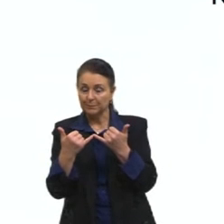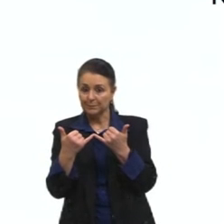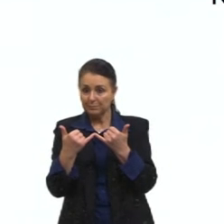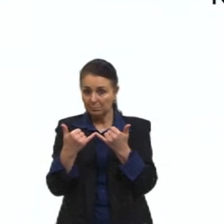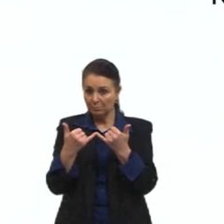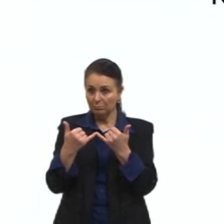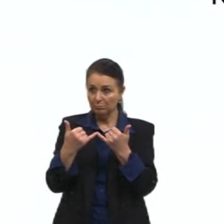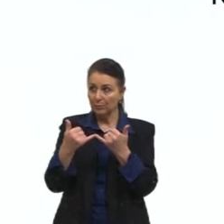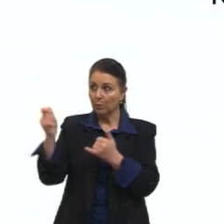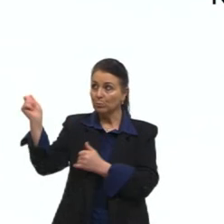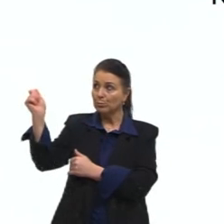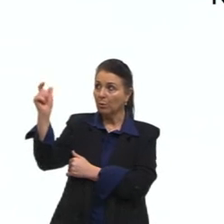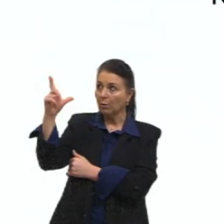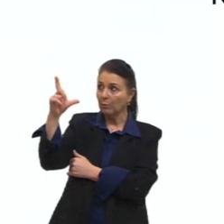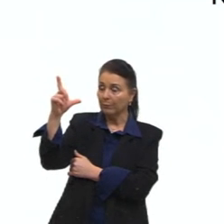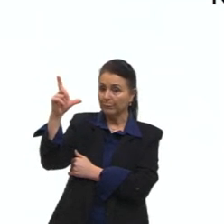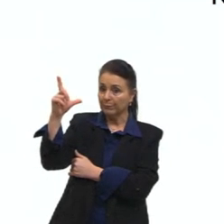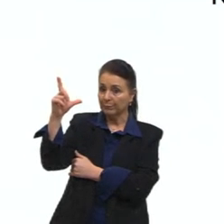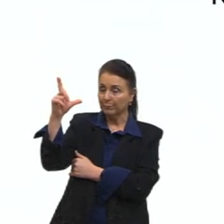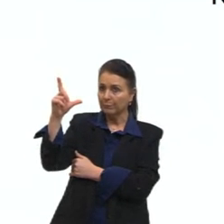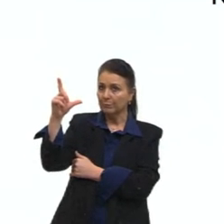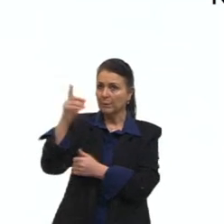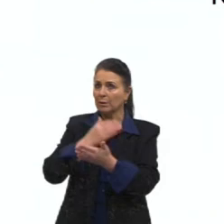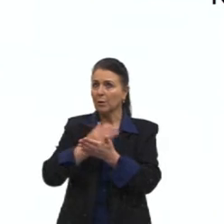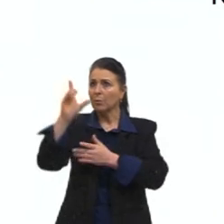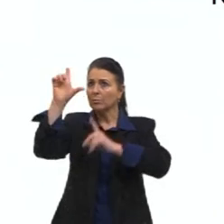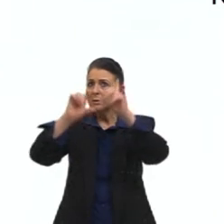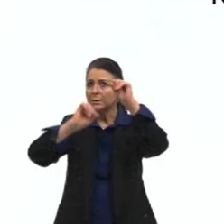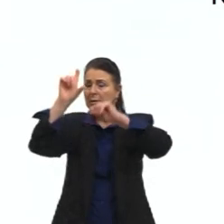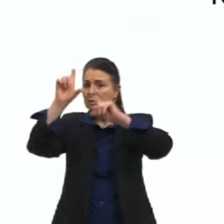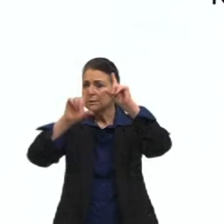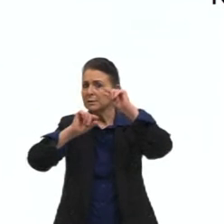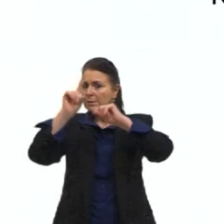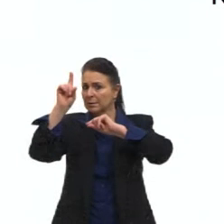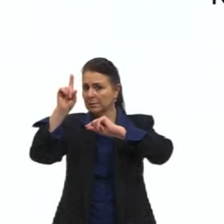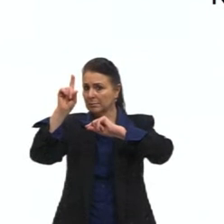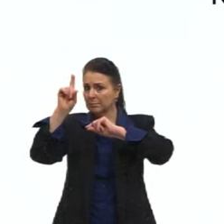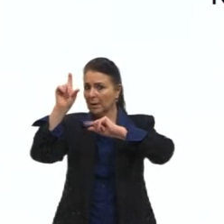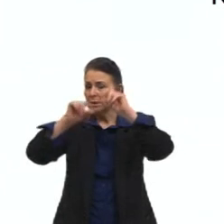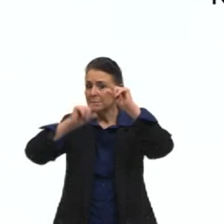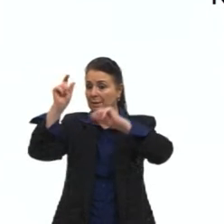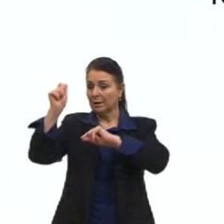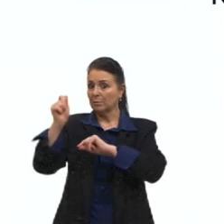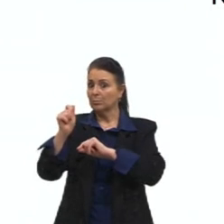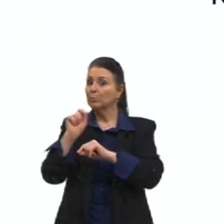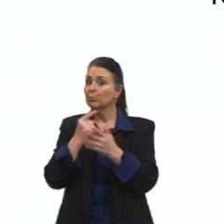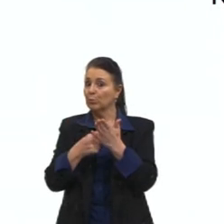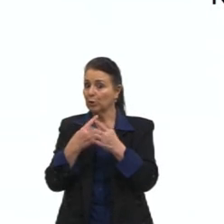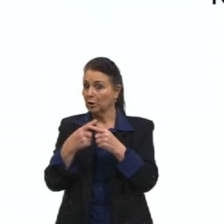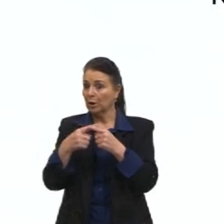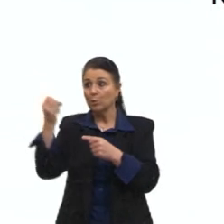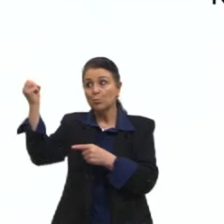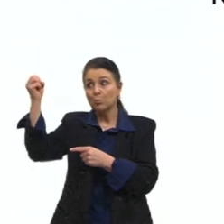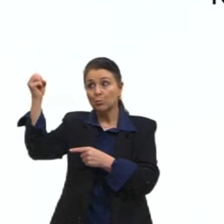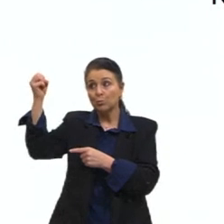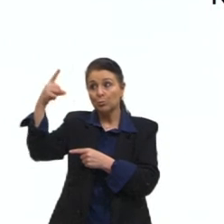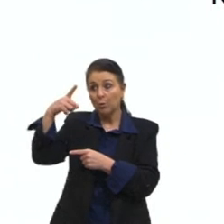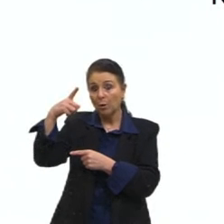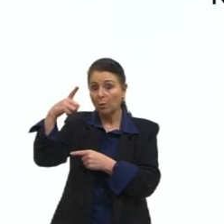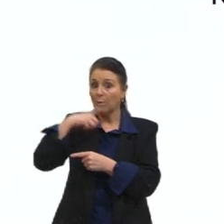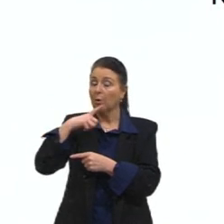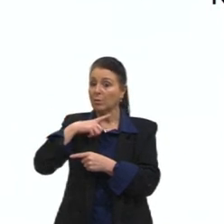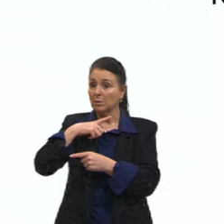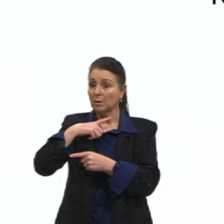a luz do sol, ela vem das estrelas, né? Vem lá da estrela, da nossa estrela Sol, certo? E atravessa o